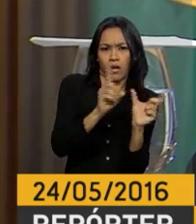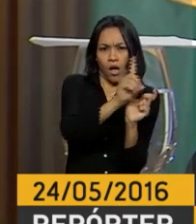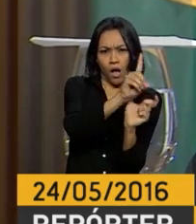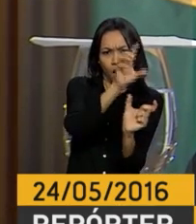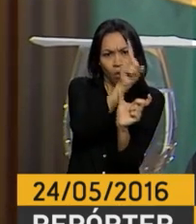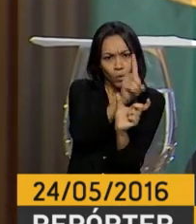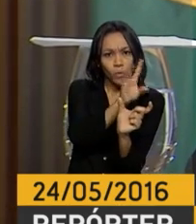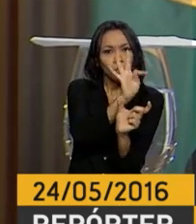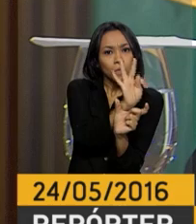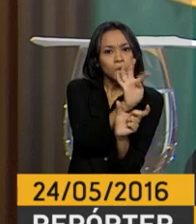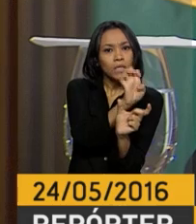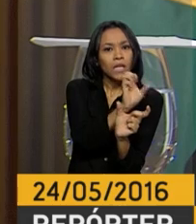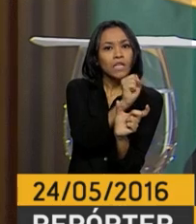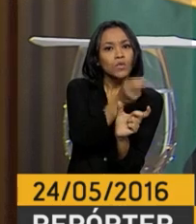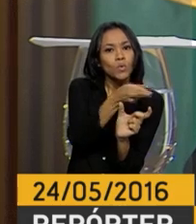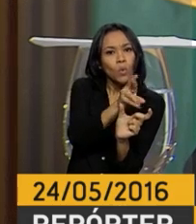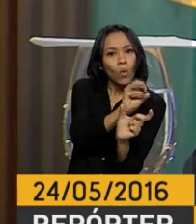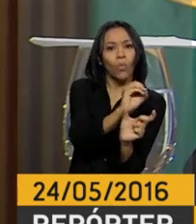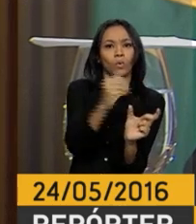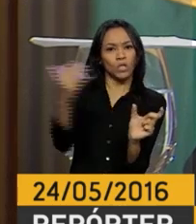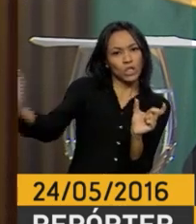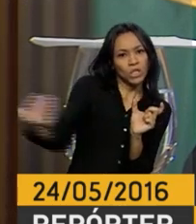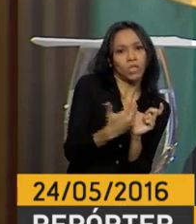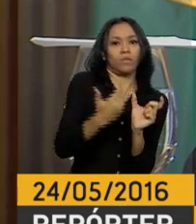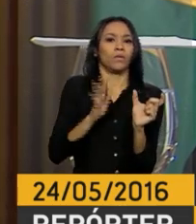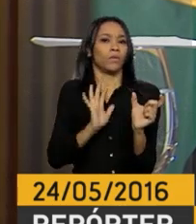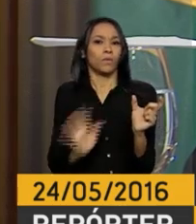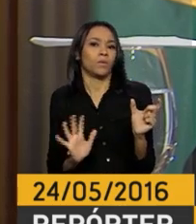daquela natureza, né? Para